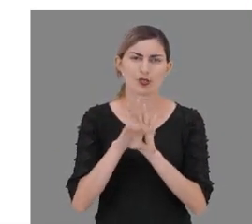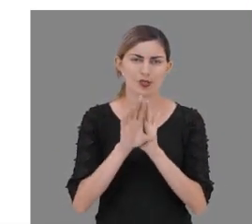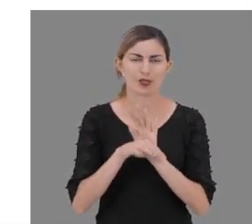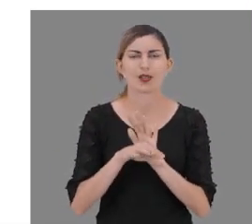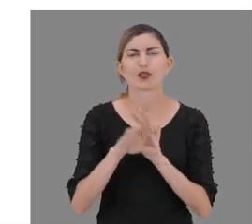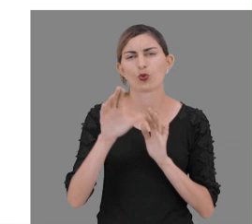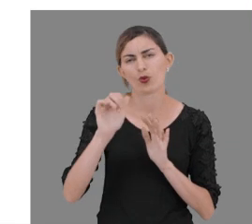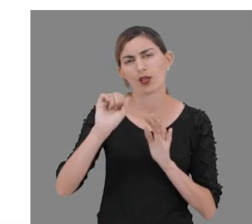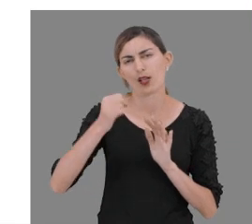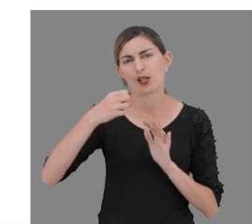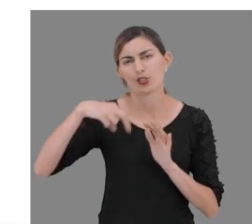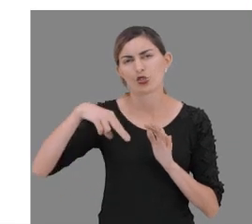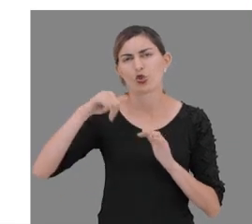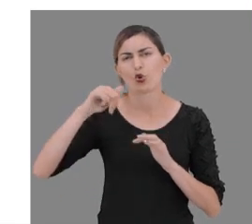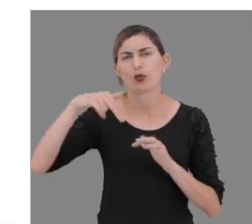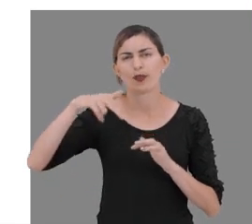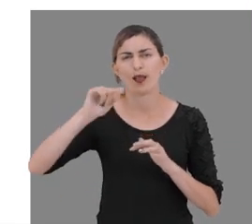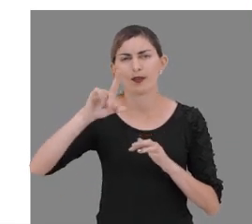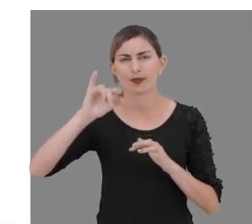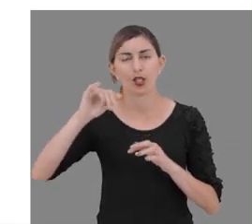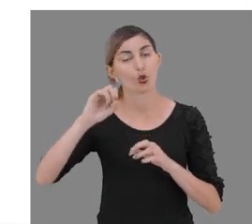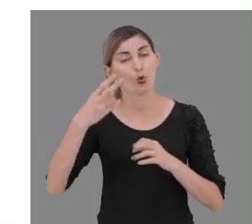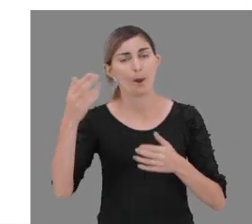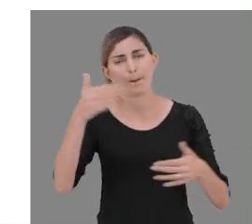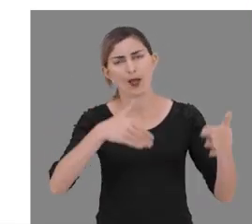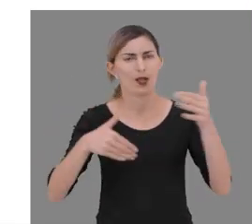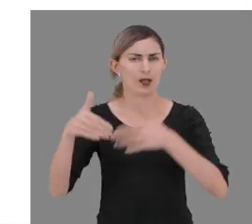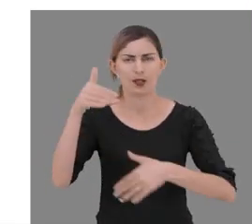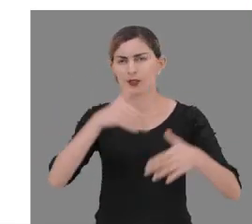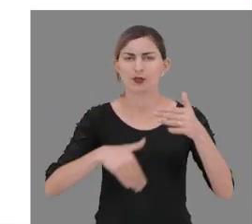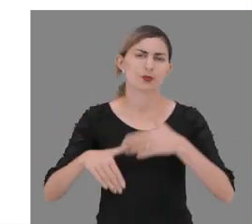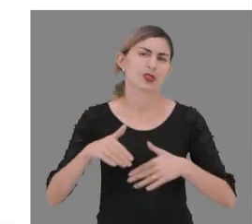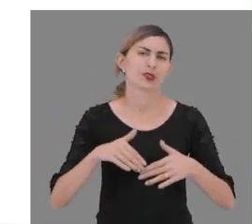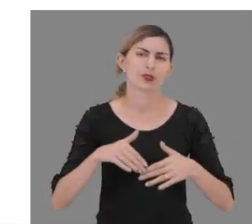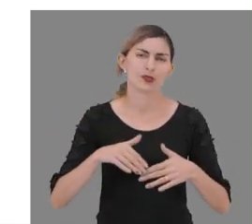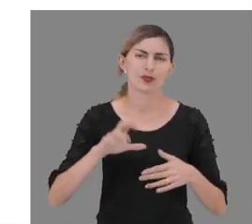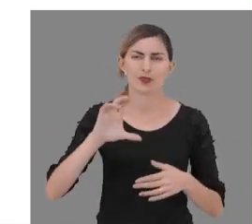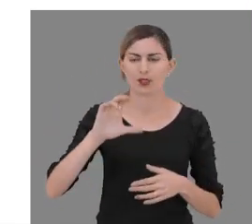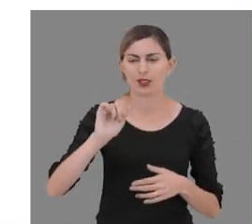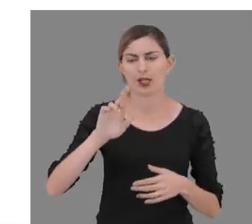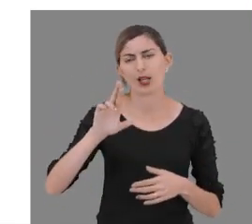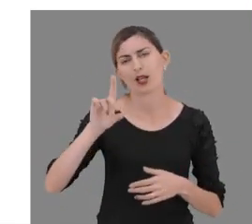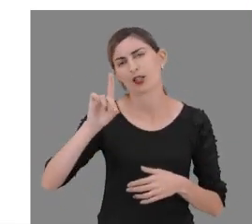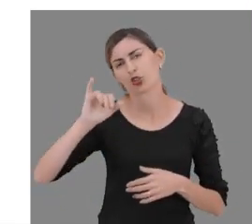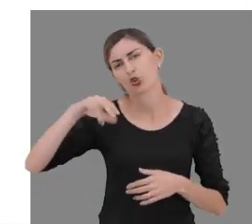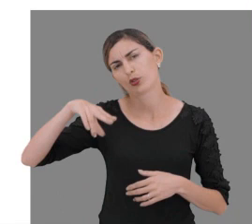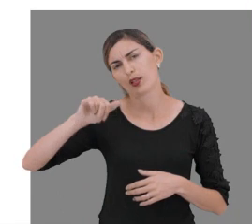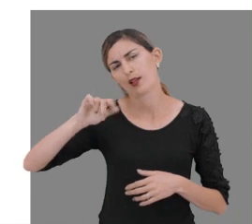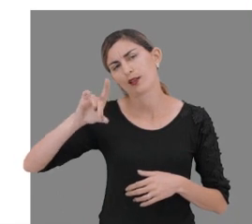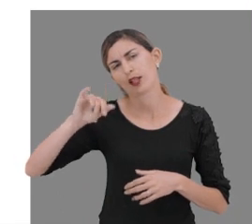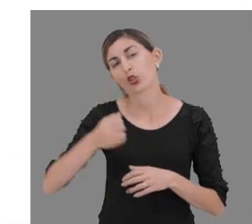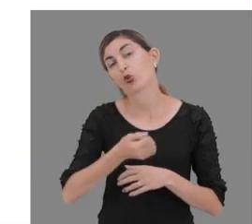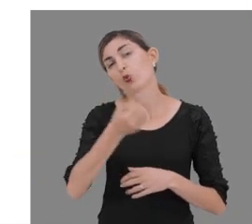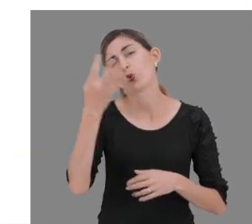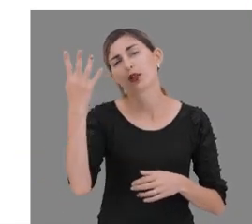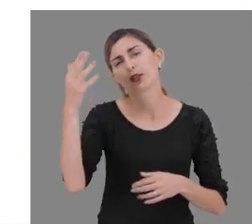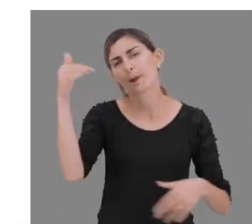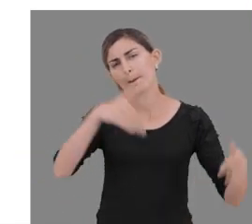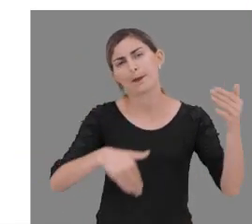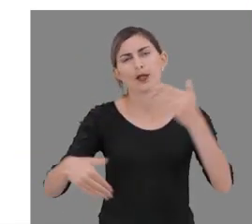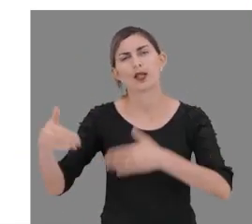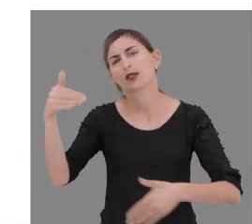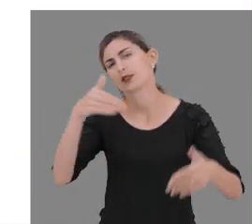o conceito de cardinalidade e participação. Cardinalidade, já adiantando, é a